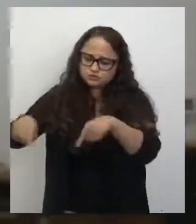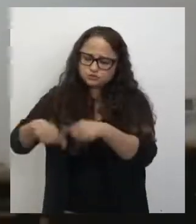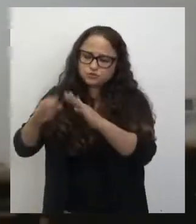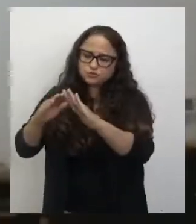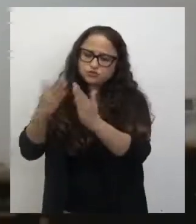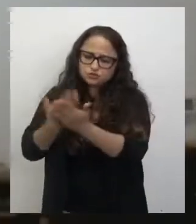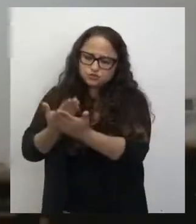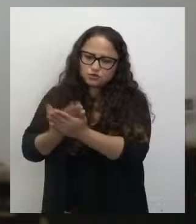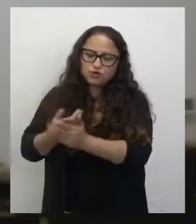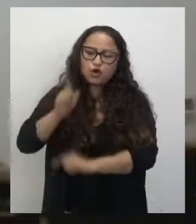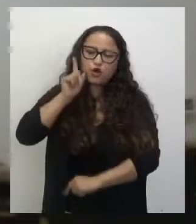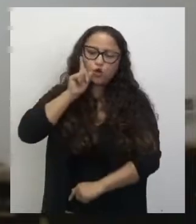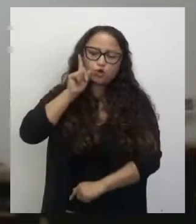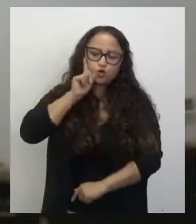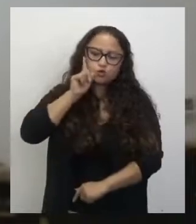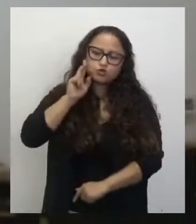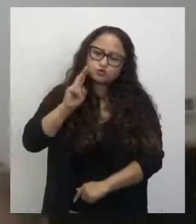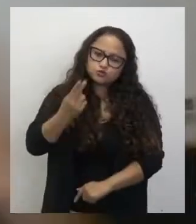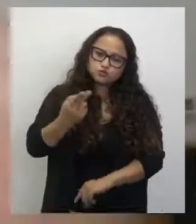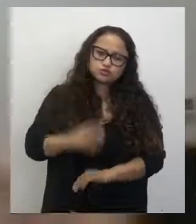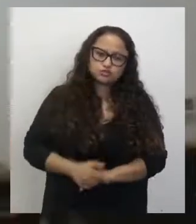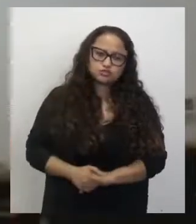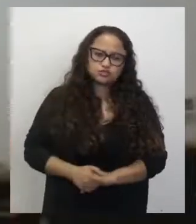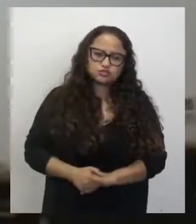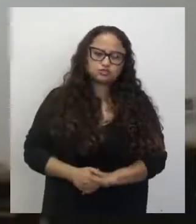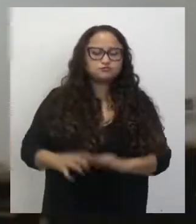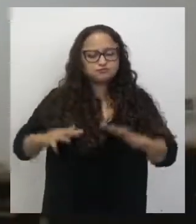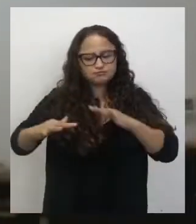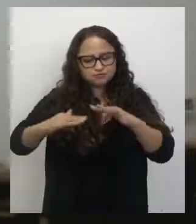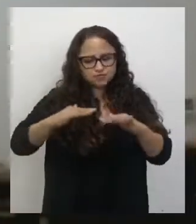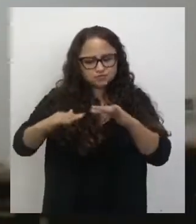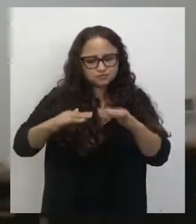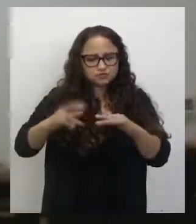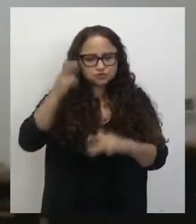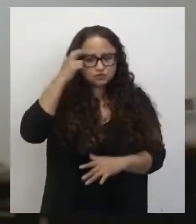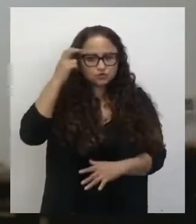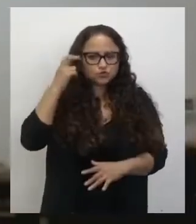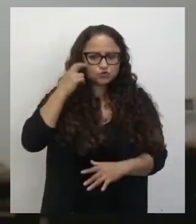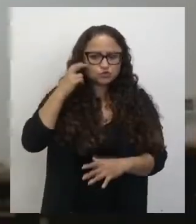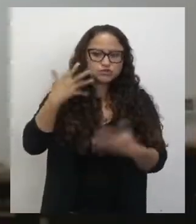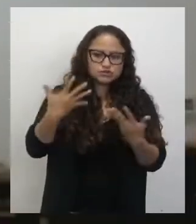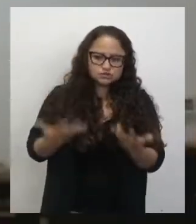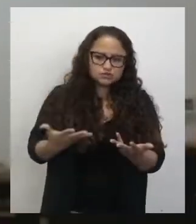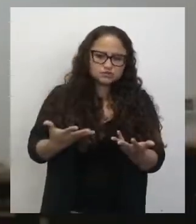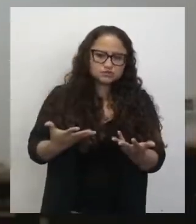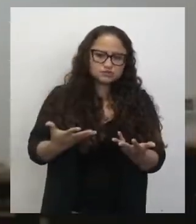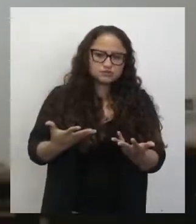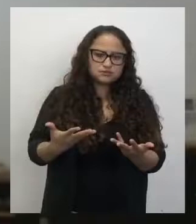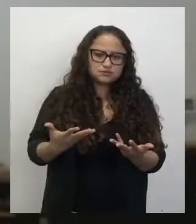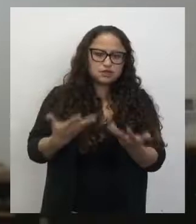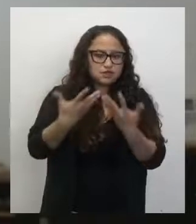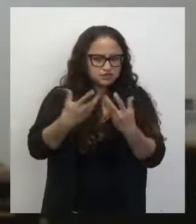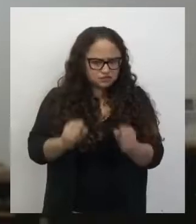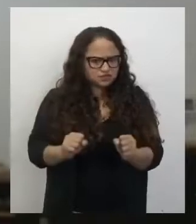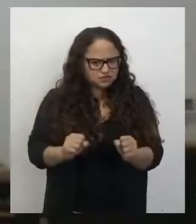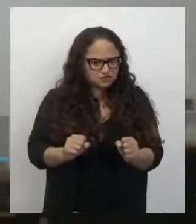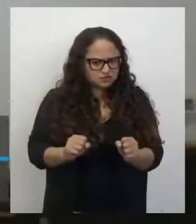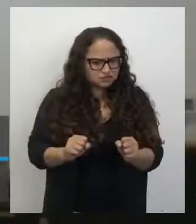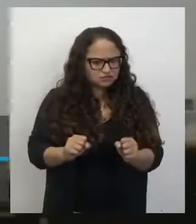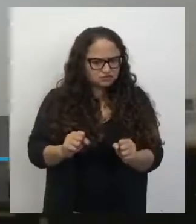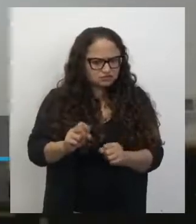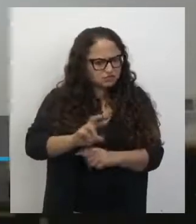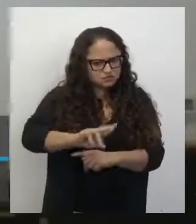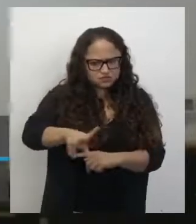dia a dia, né, em manifestações culturais, tal que aceitando, né, e digamos assim, brigando